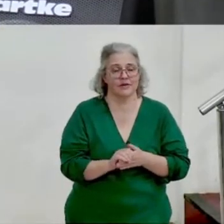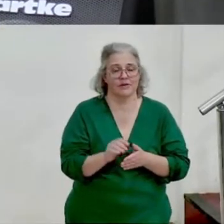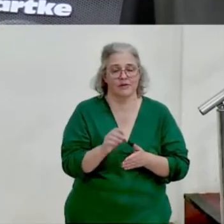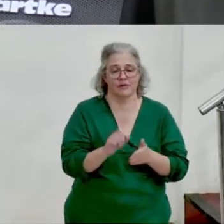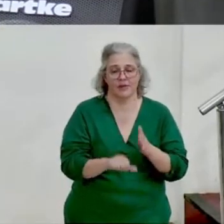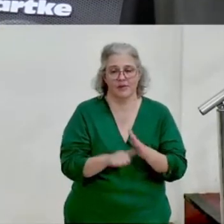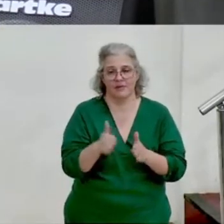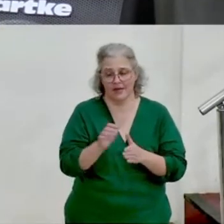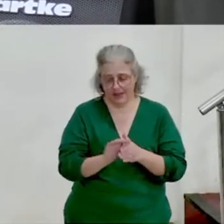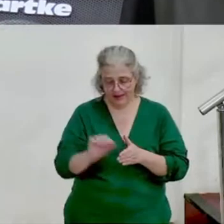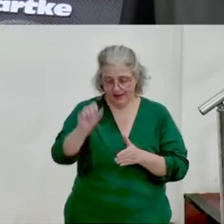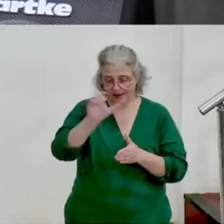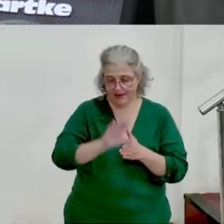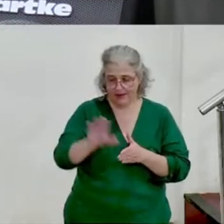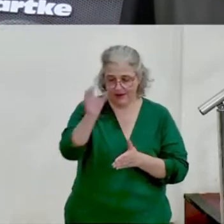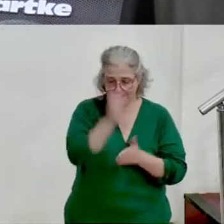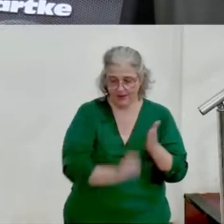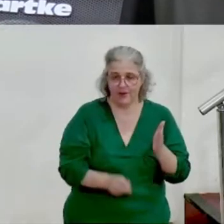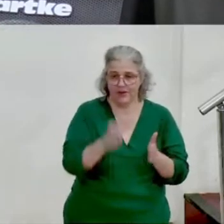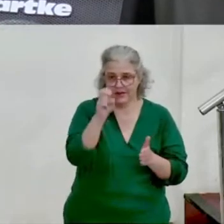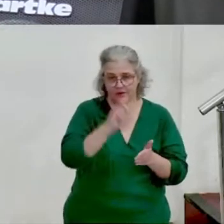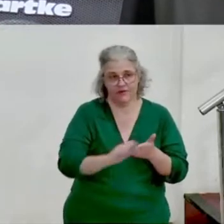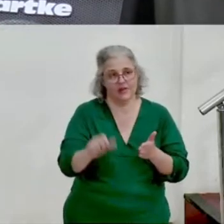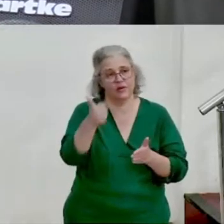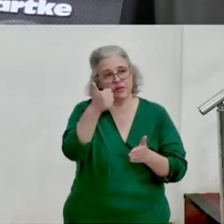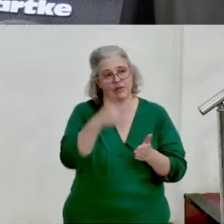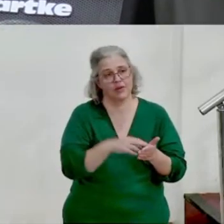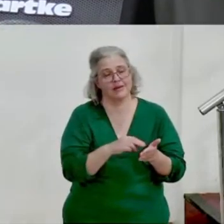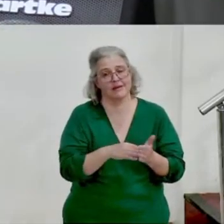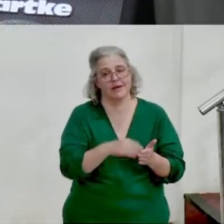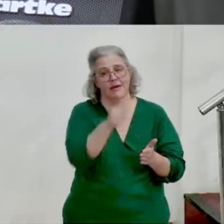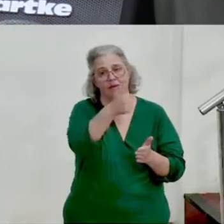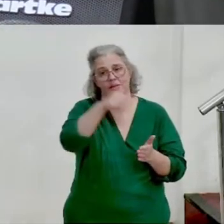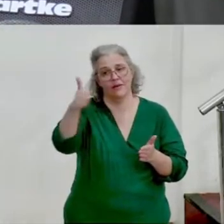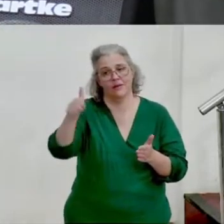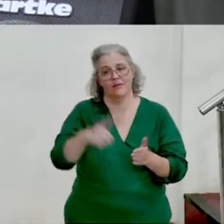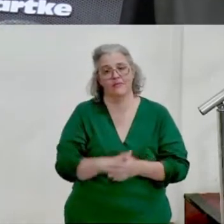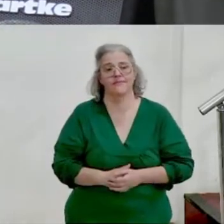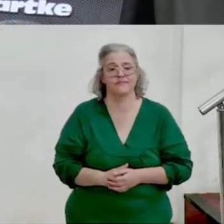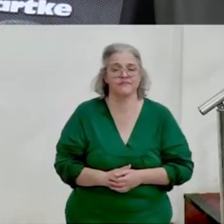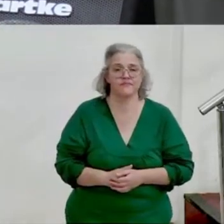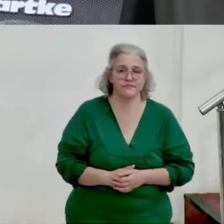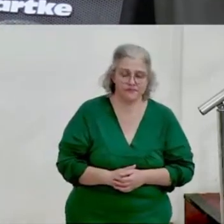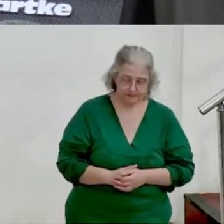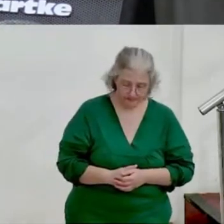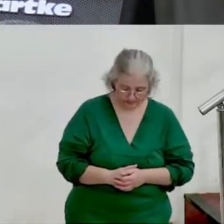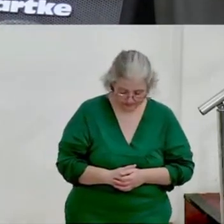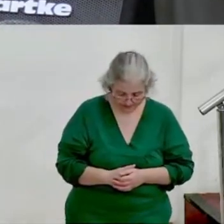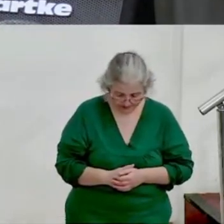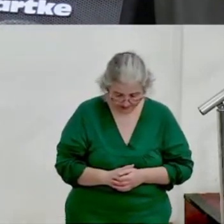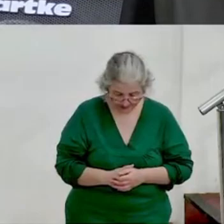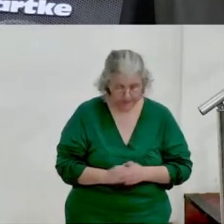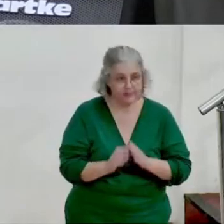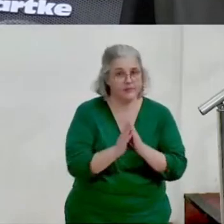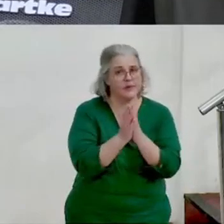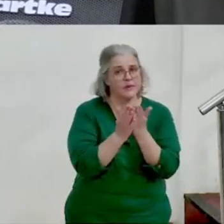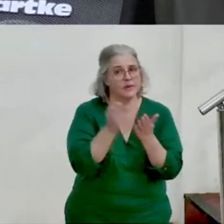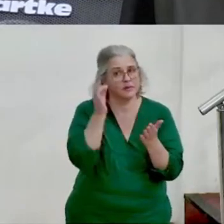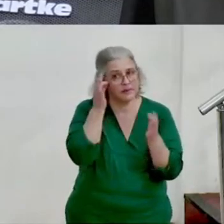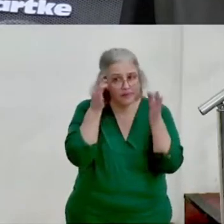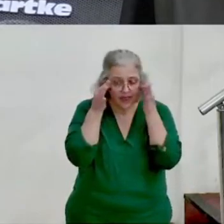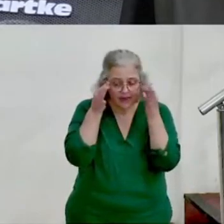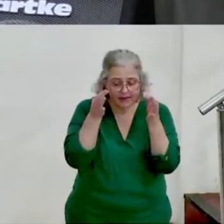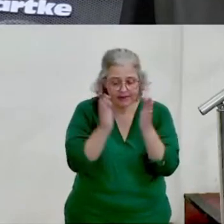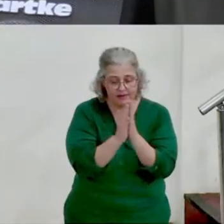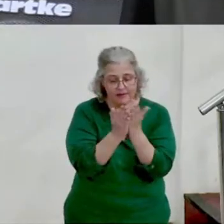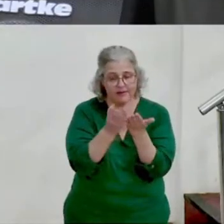Tessalonicenses, capítulo 5, do verso 1 ao verso 11. Acompanhe a leitura da palavra